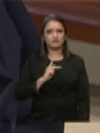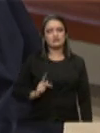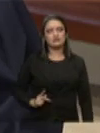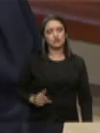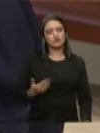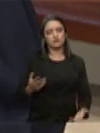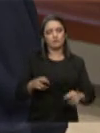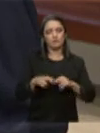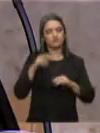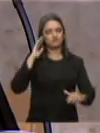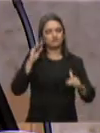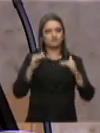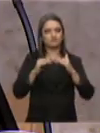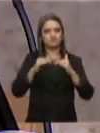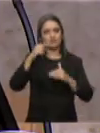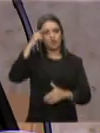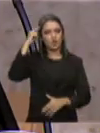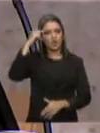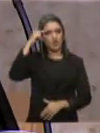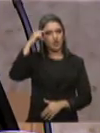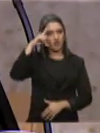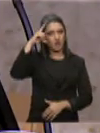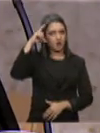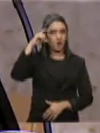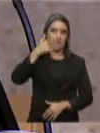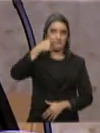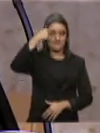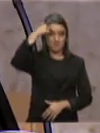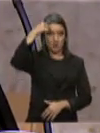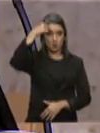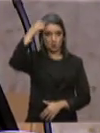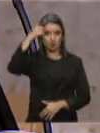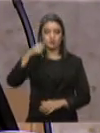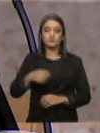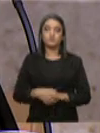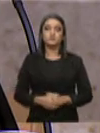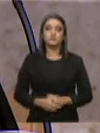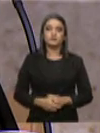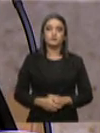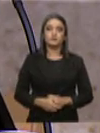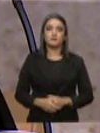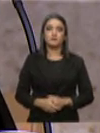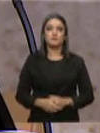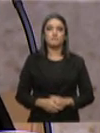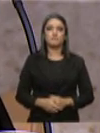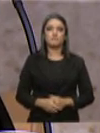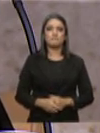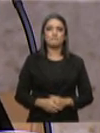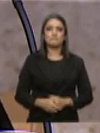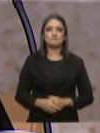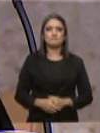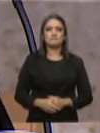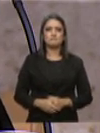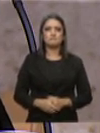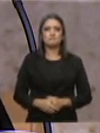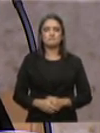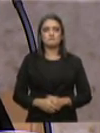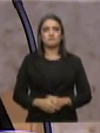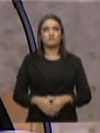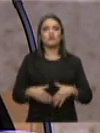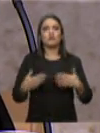acompanho. O ministro Luiz Roberto. Luiz Roberto Barroso. O ministro Luiz Roberto, certo. Então, nesse ponto específico,